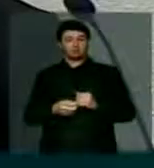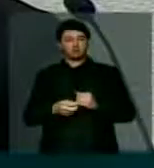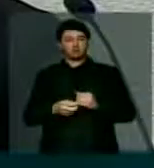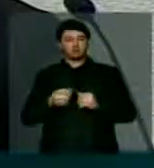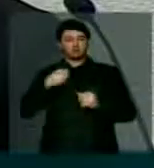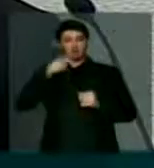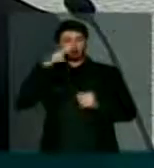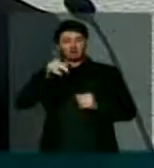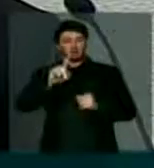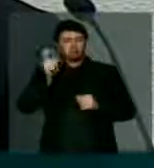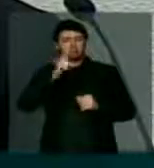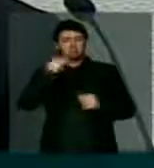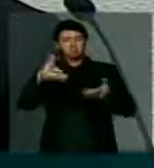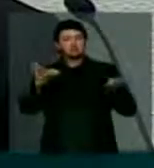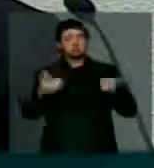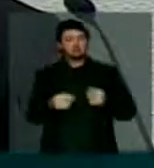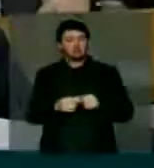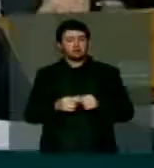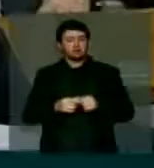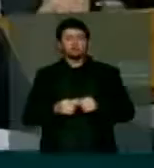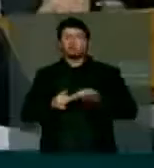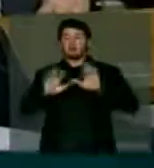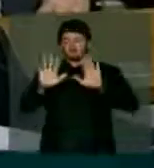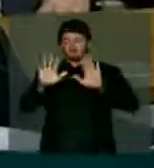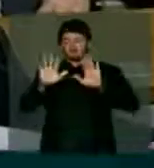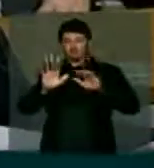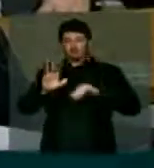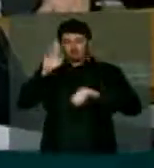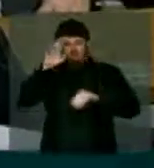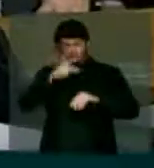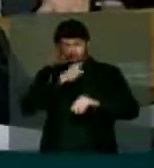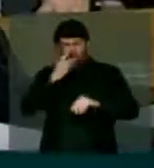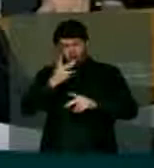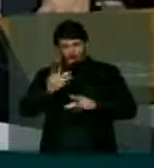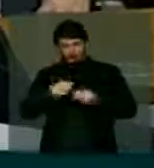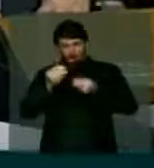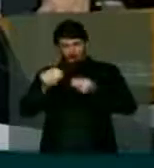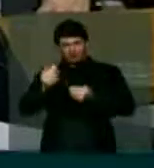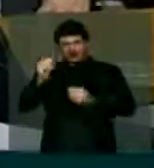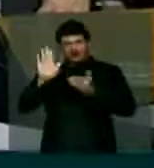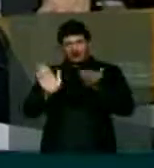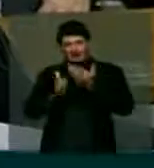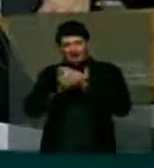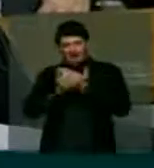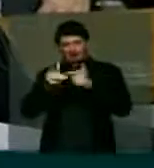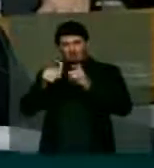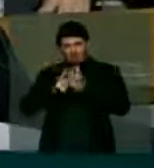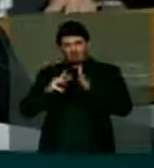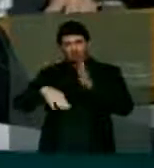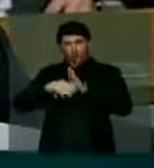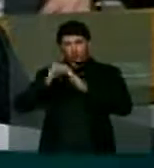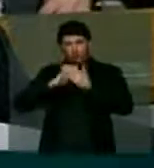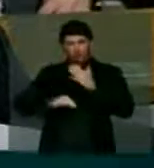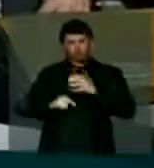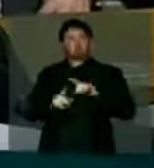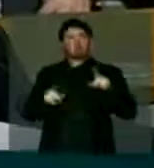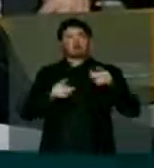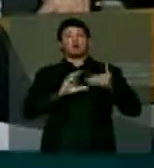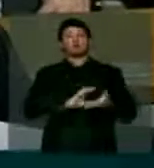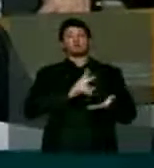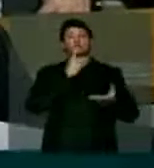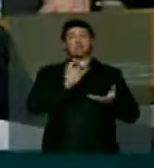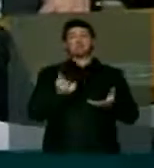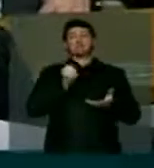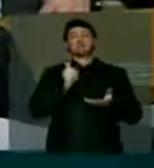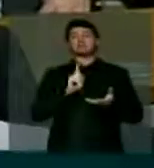não vejo incongruência. Mas aqui, afinal, os anexos, o senhor está dizendo que foram entregues e o Conselho de Administração diz que não